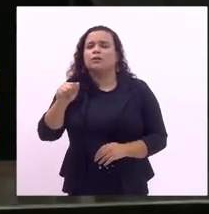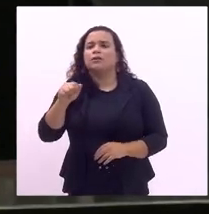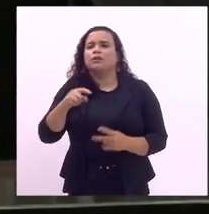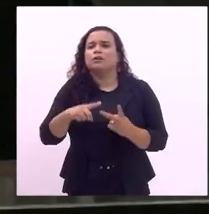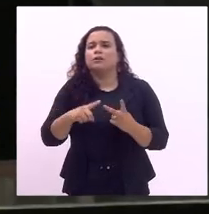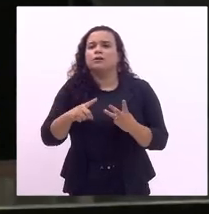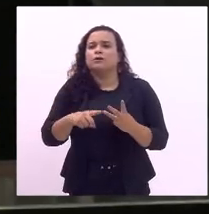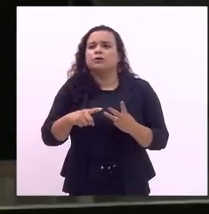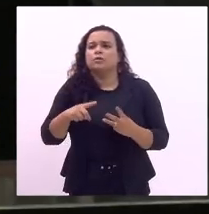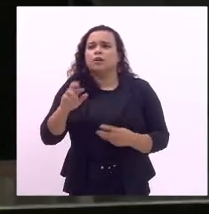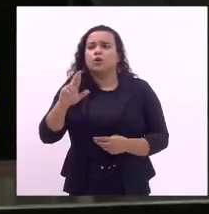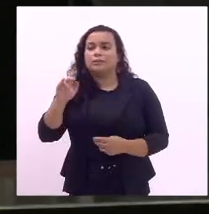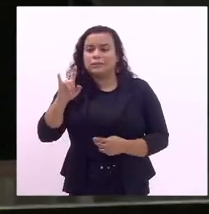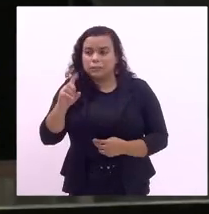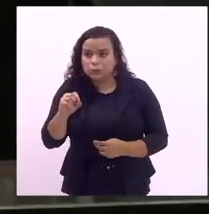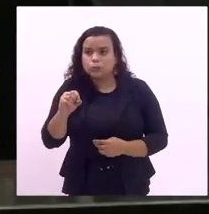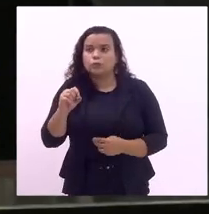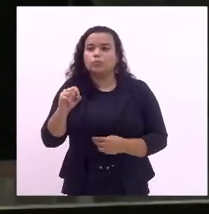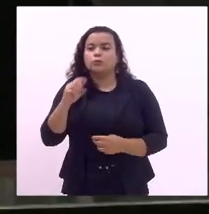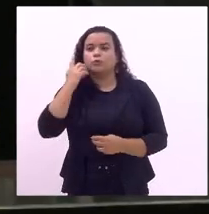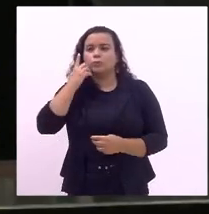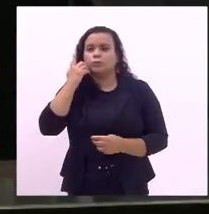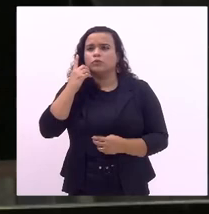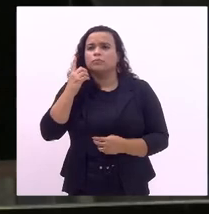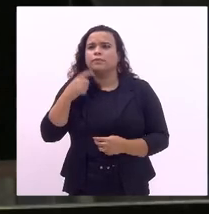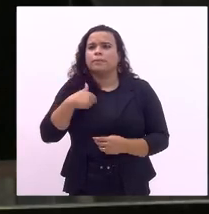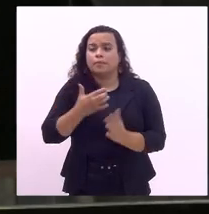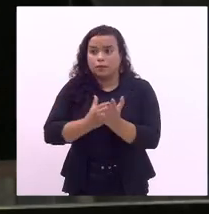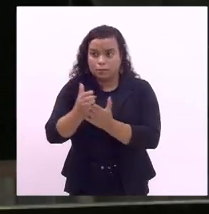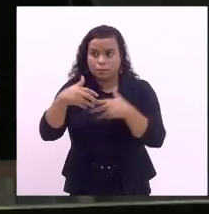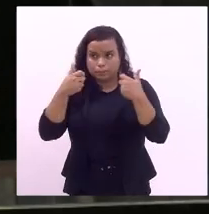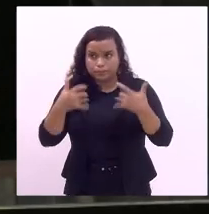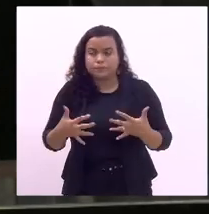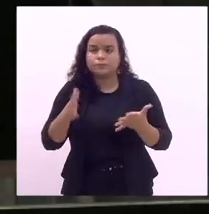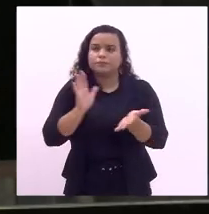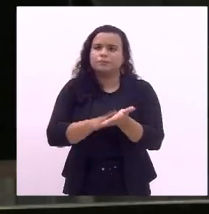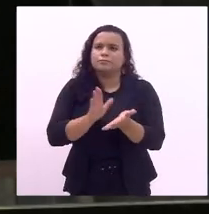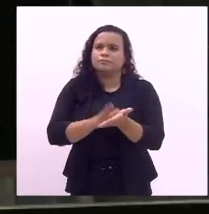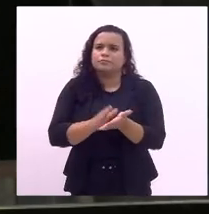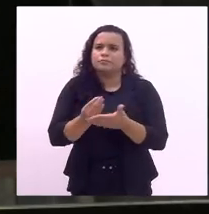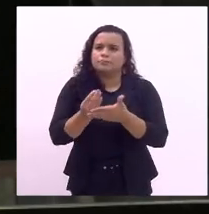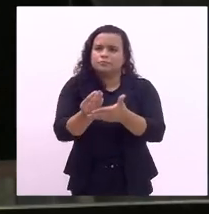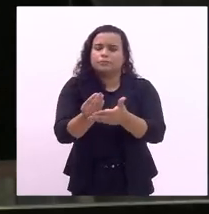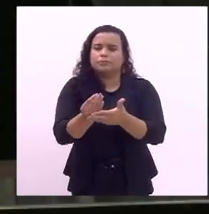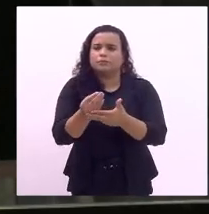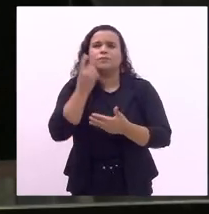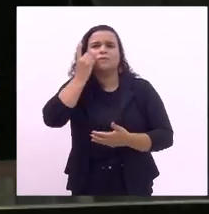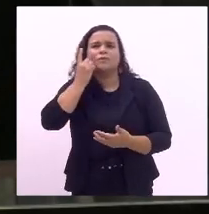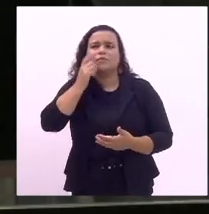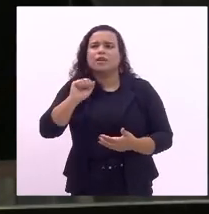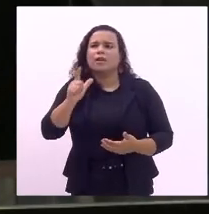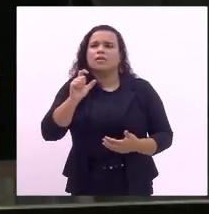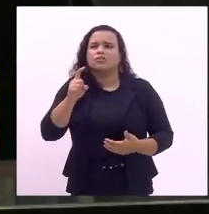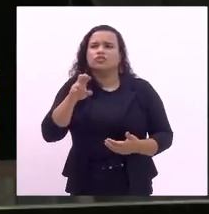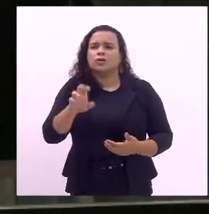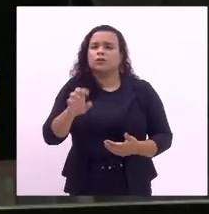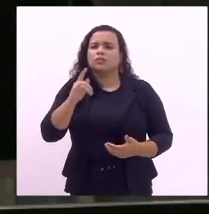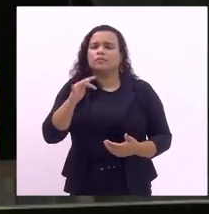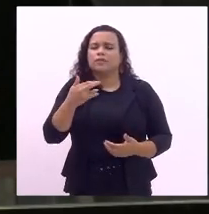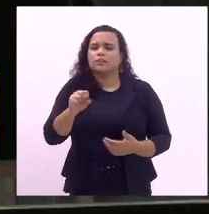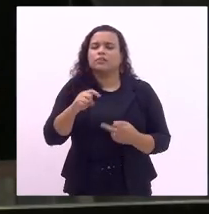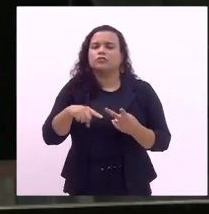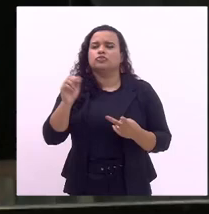Rodrigo Amorim, inicialmente eu quero parabenizar os deputados Alexandre Freitas e Anderson